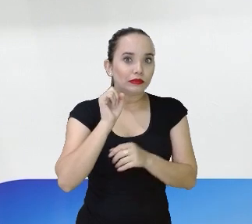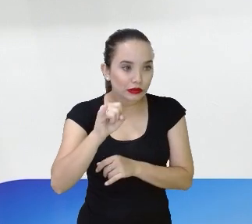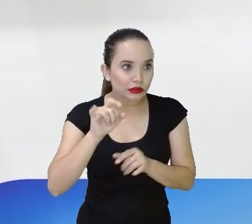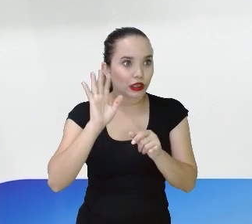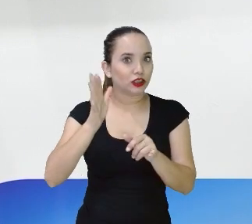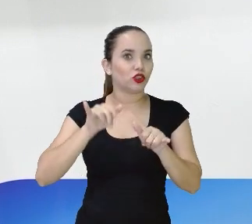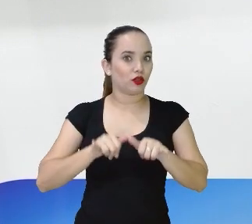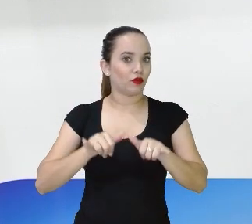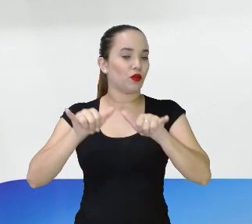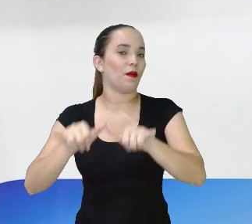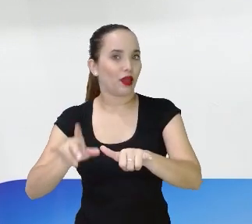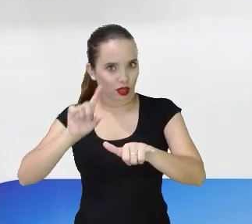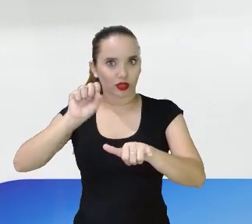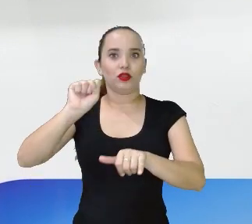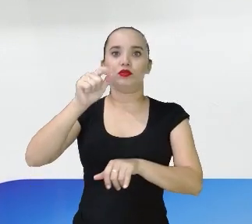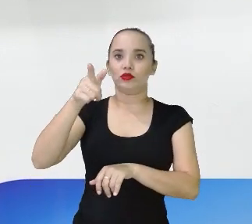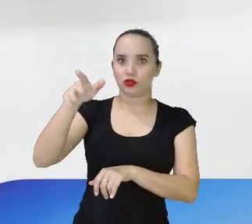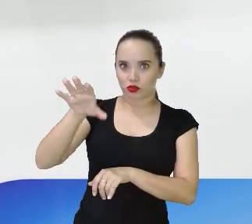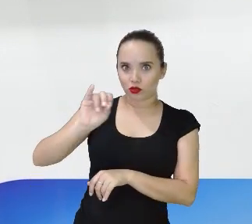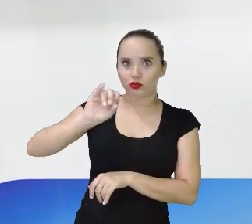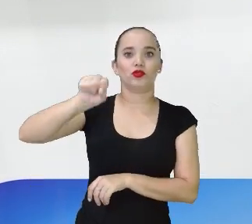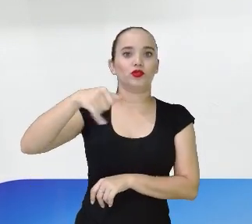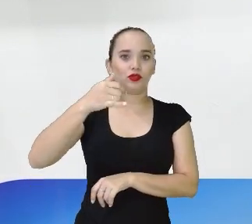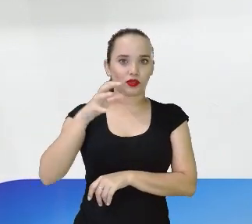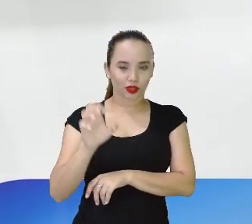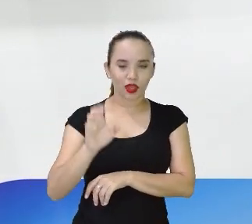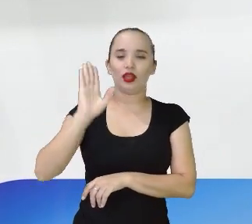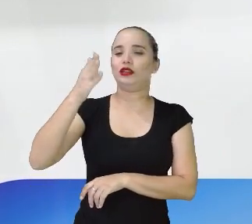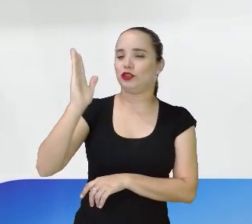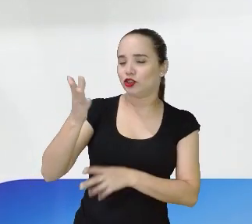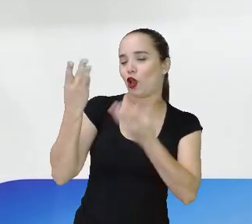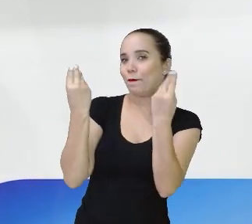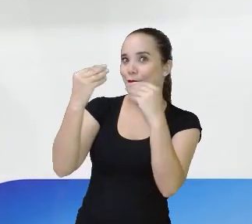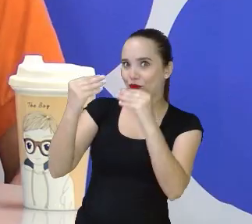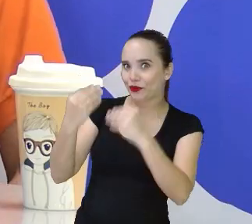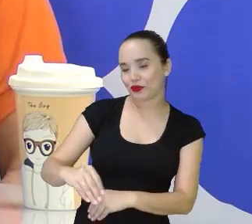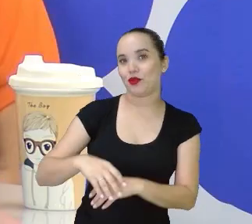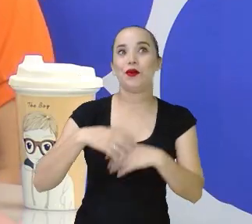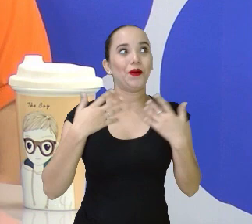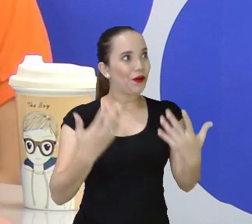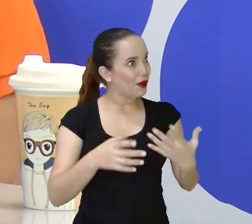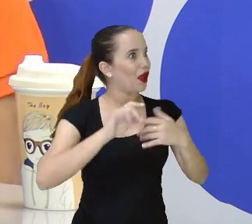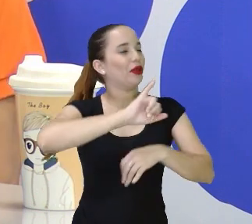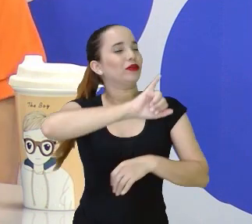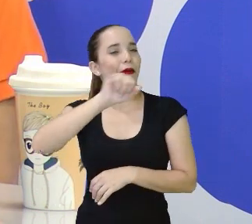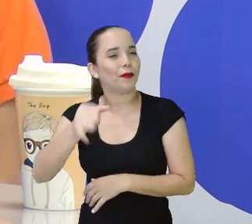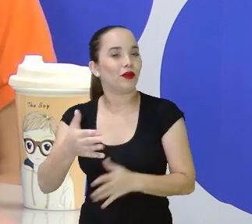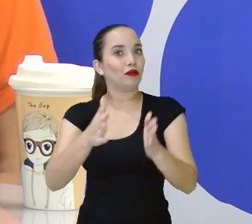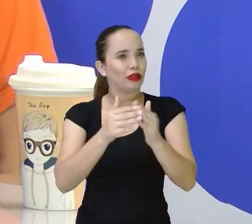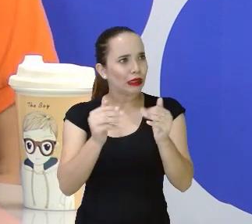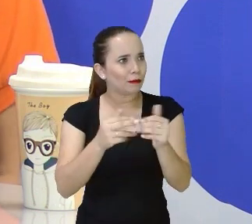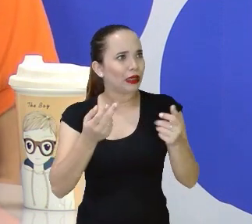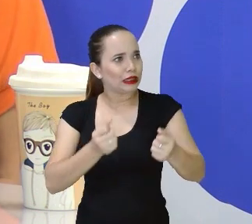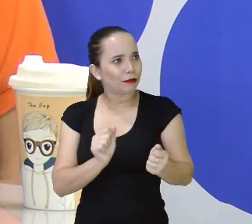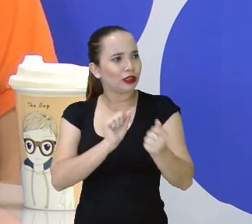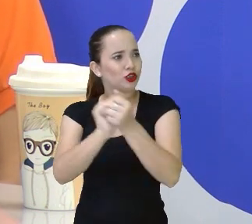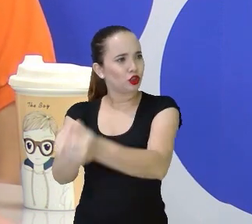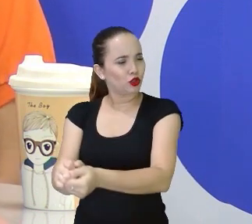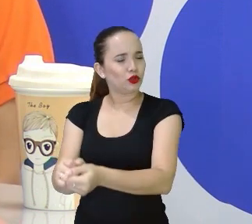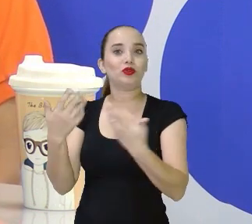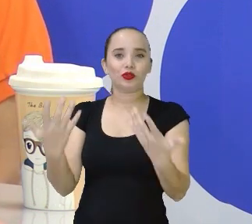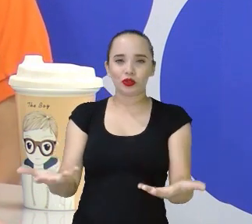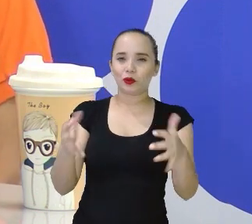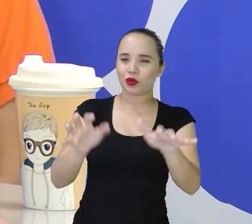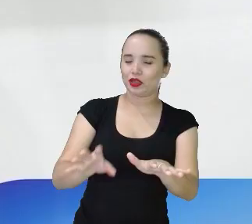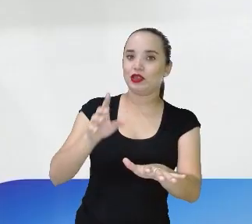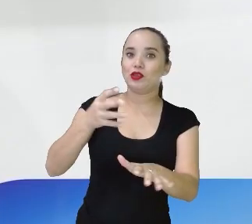porque Foi aí você vai conhecer. Foi o de São José, ela já colocou aqui, viu, Mauricéia? Então, é isso. Que bom que